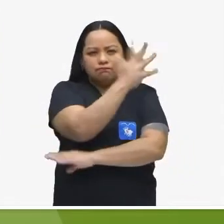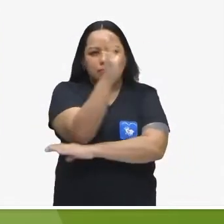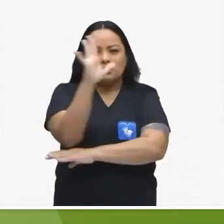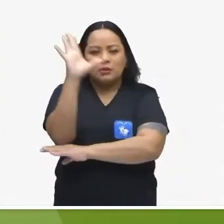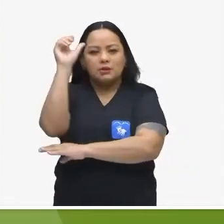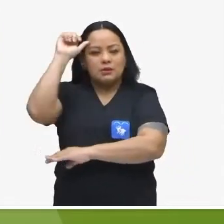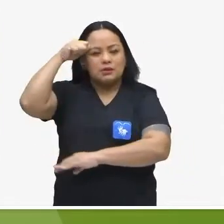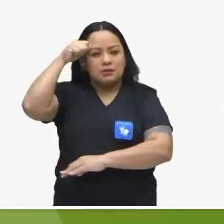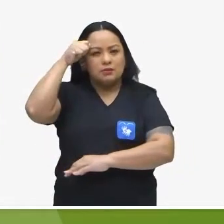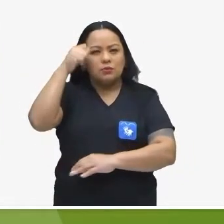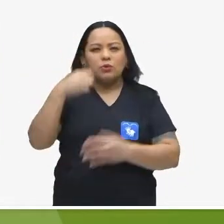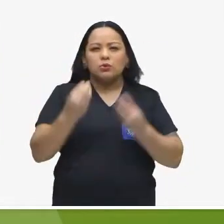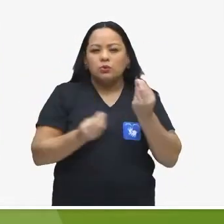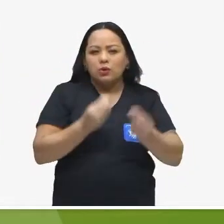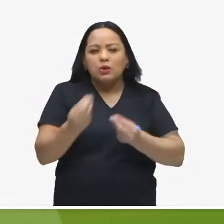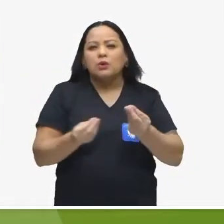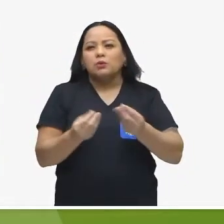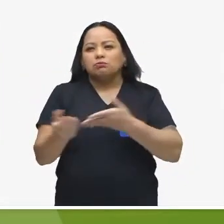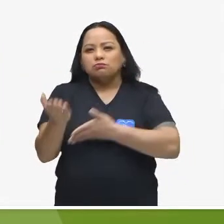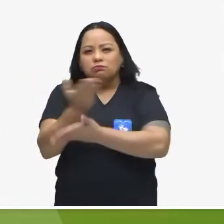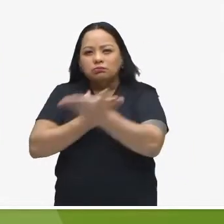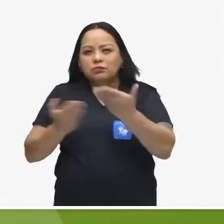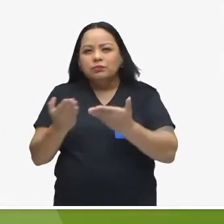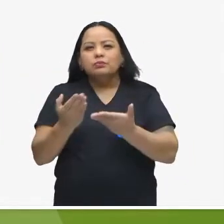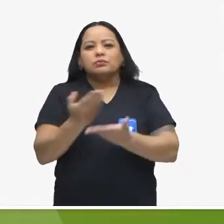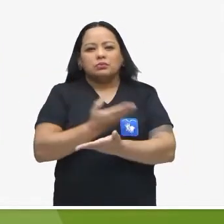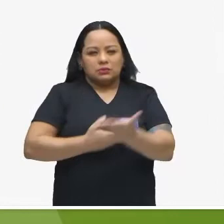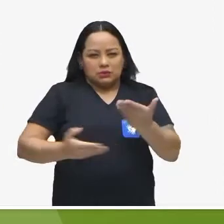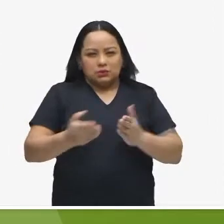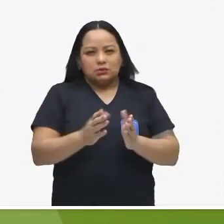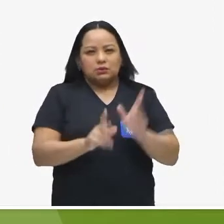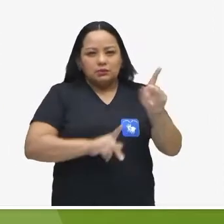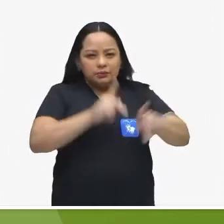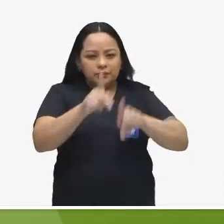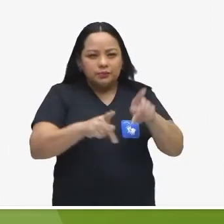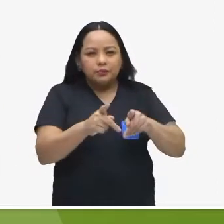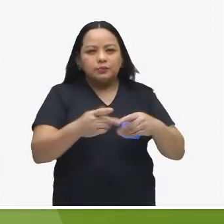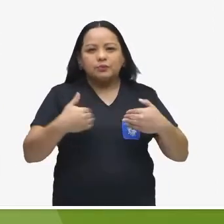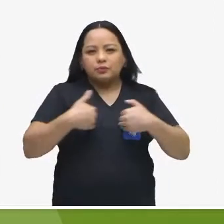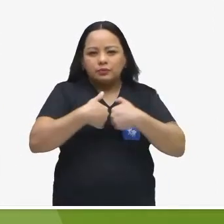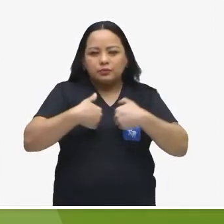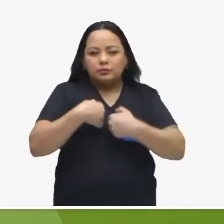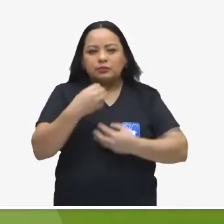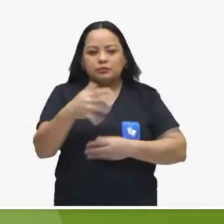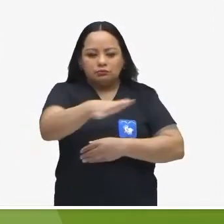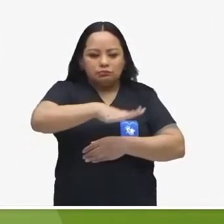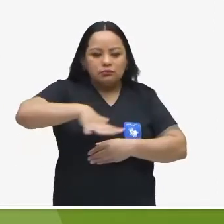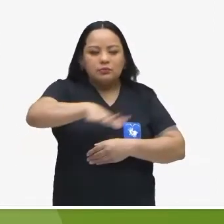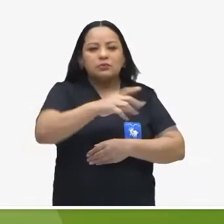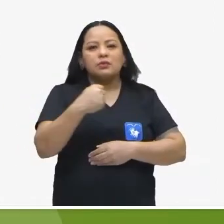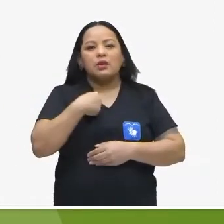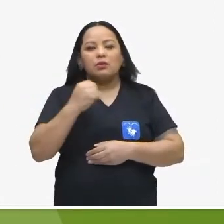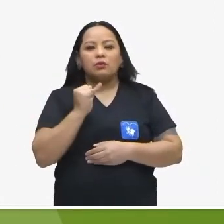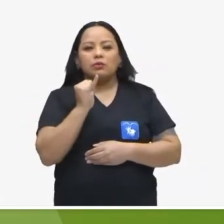quando eu relaciono essas populações de animais com o ambiente, eu falo em